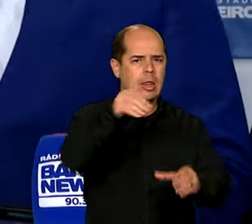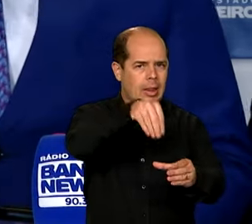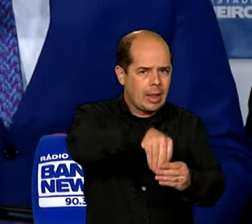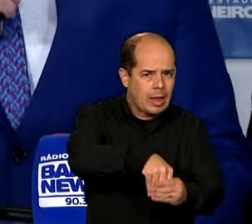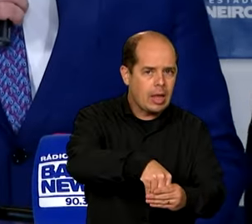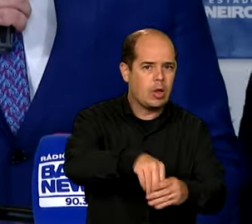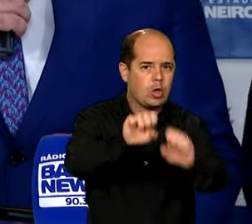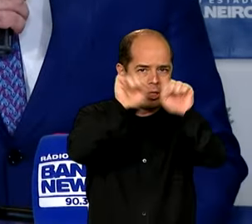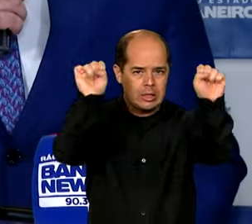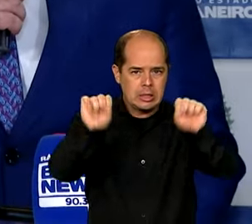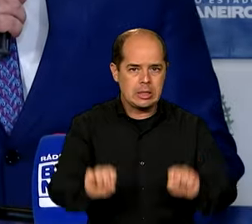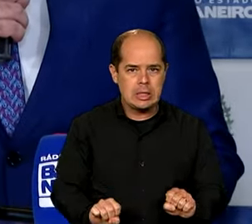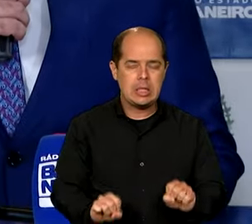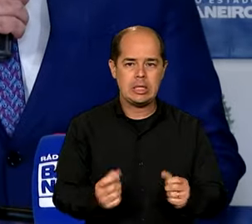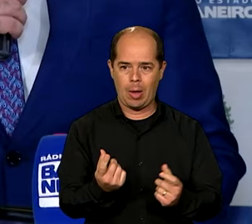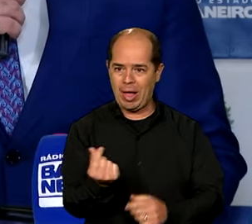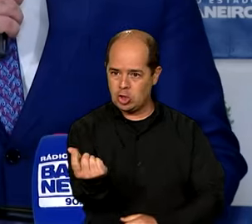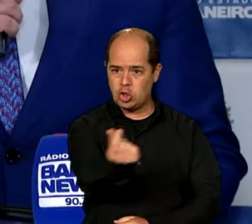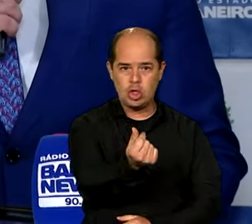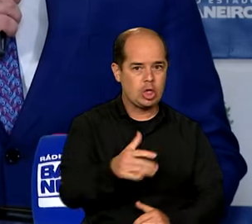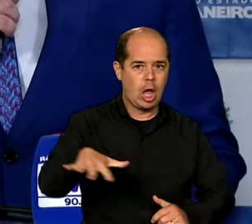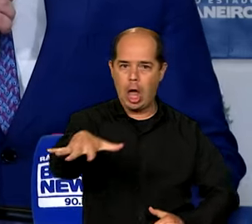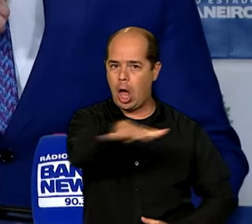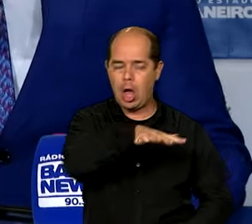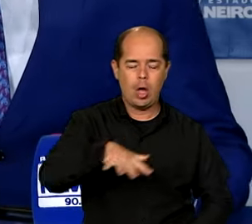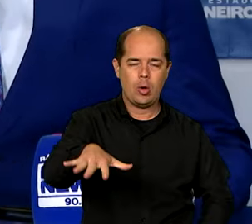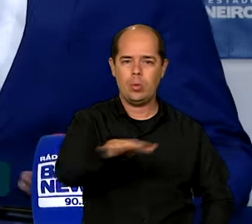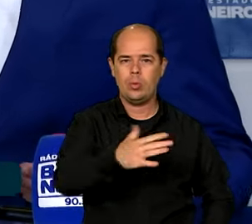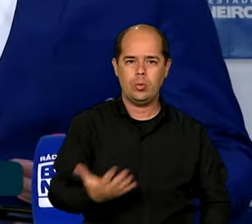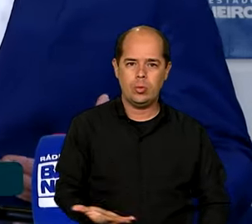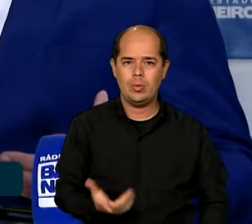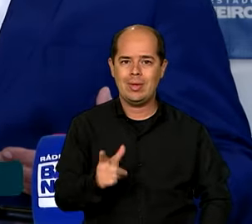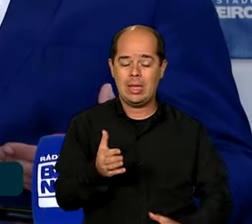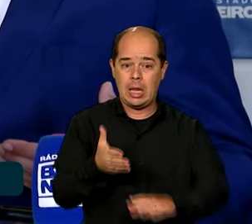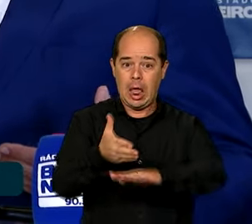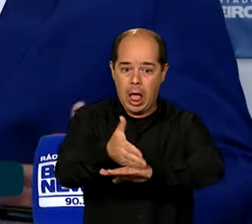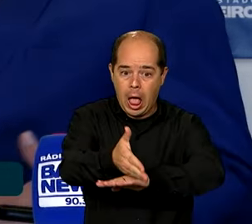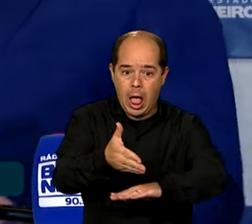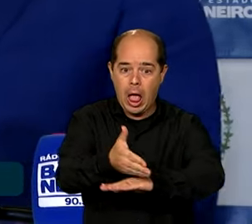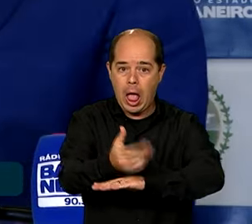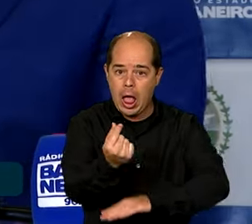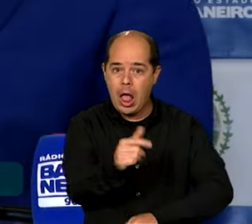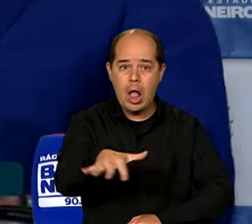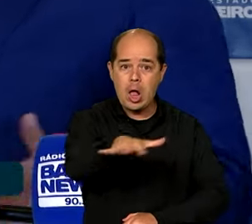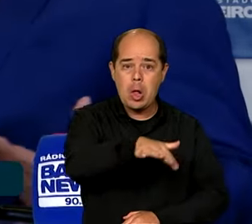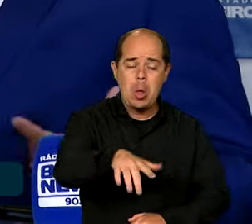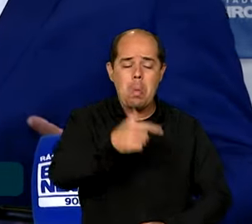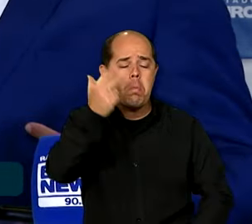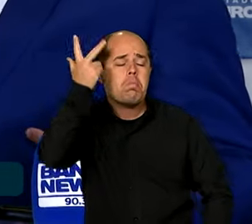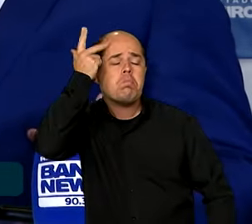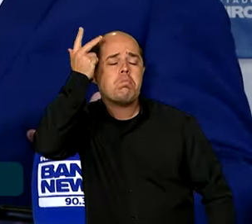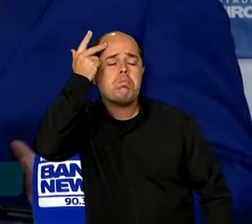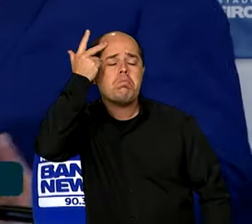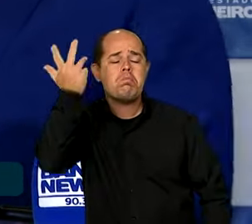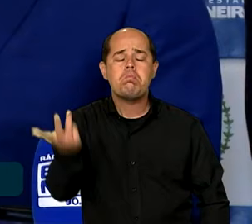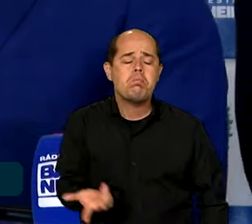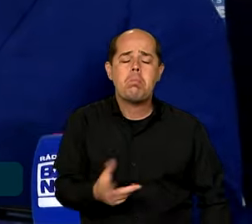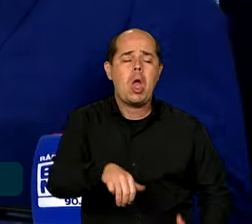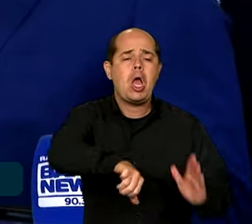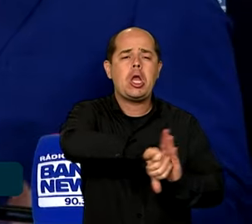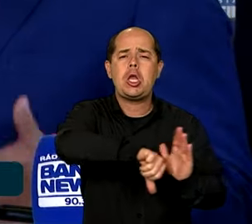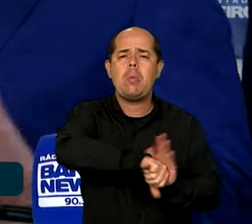entram dentro do sistema financeiro nacional, eles entram numa normalidade, o crime vira quase que